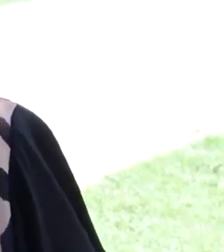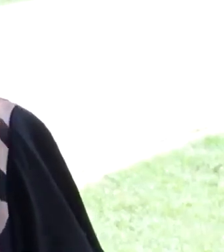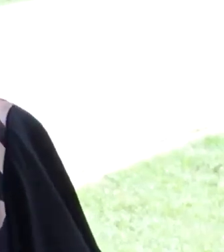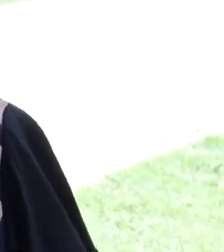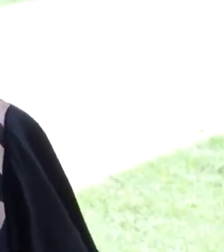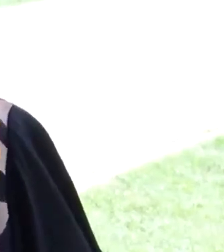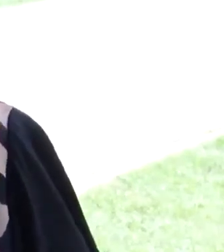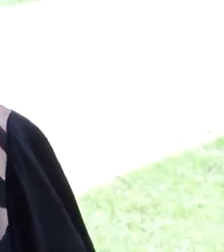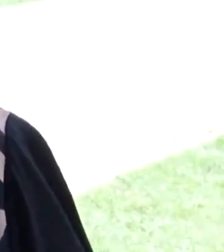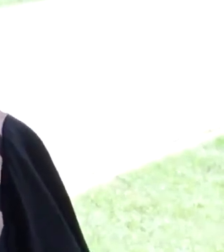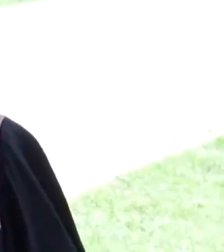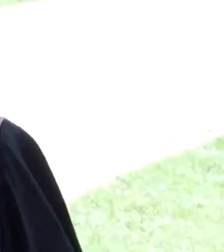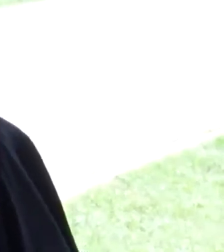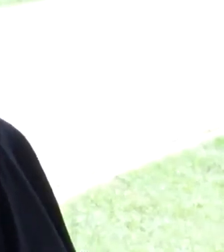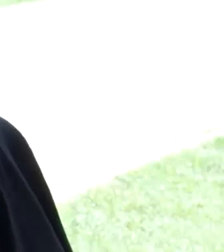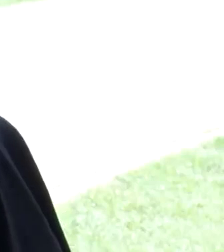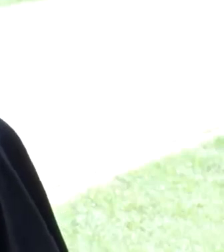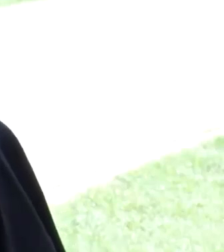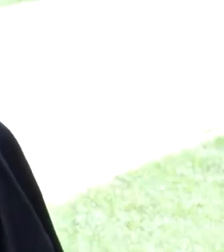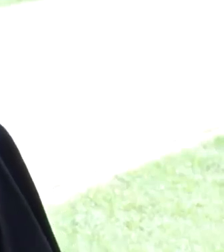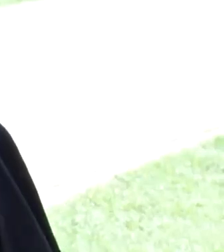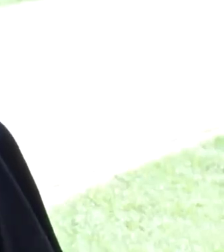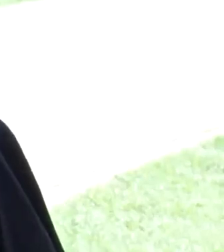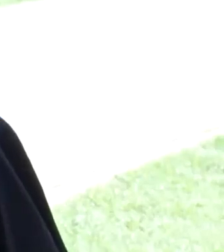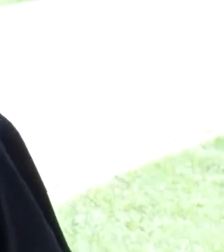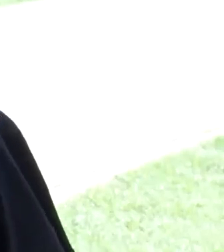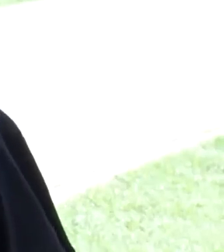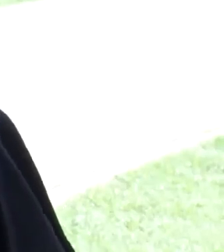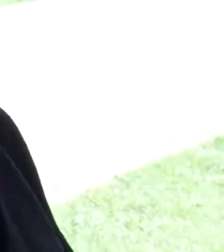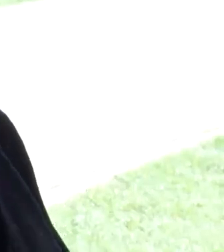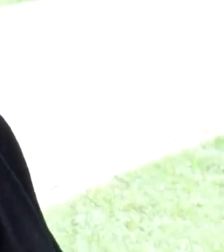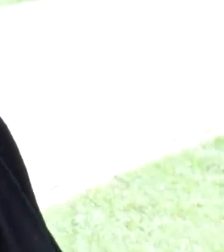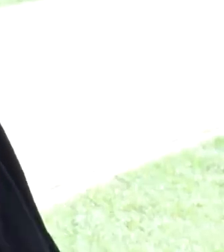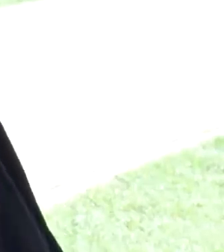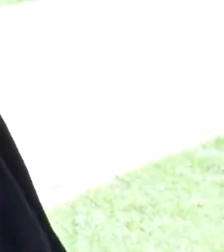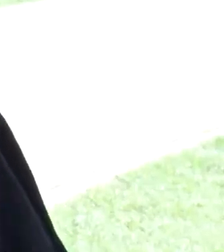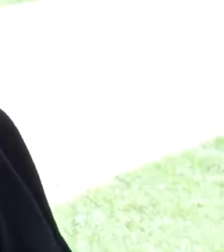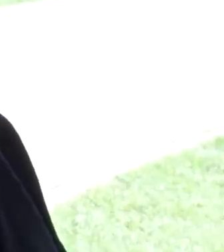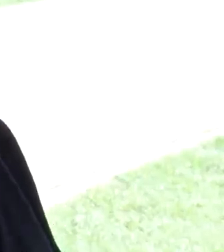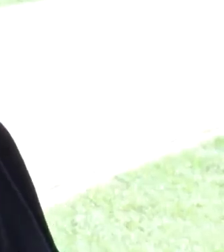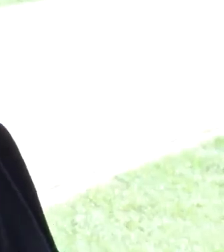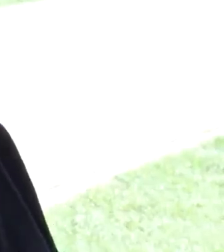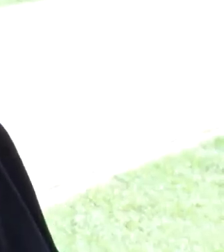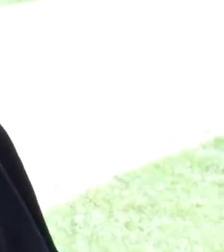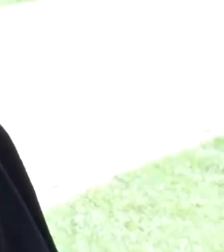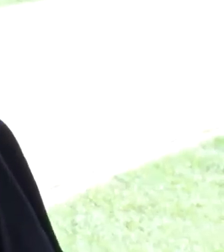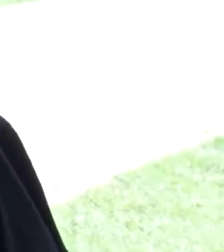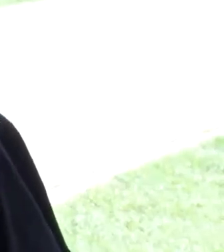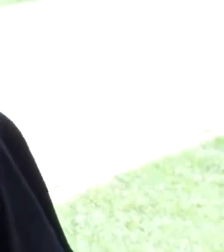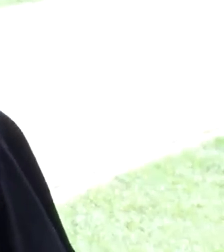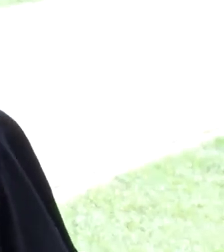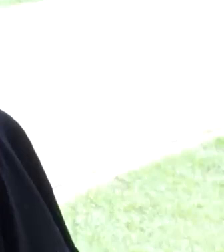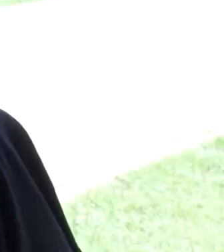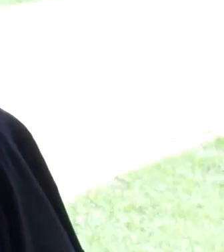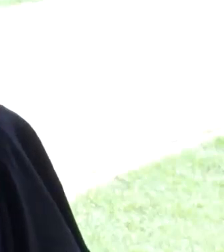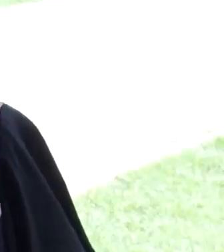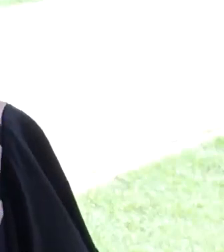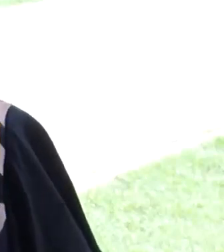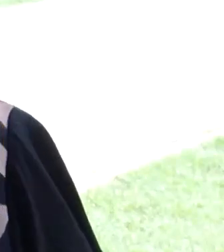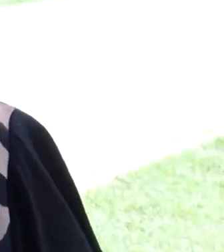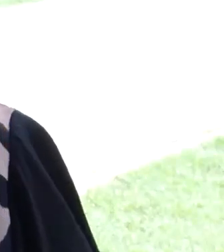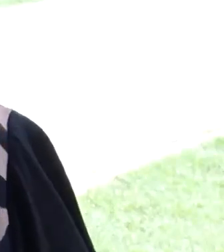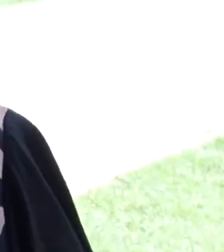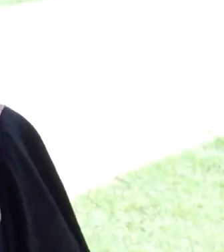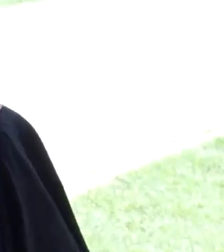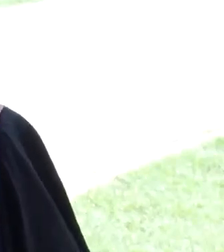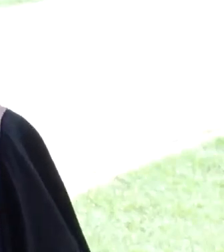da Farolândia, com a parceria na Faculdade São Luís, onde os acadêmicos vão estar discutindo temáticas relativas à contação de